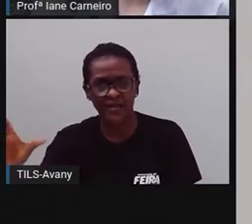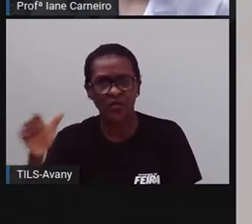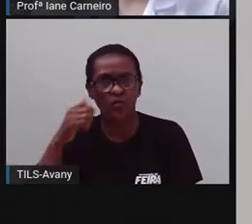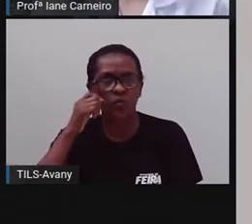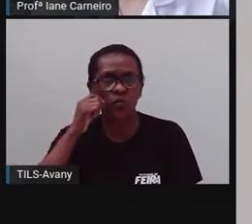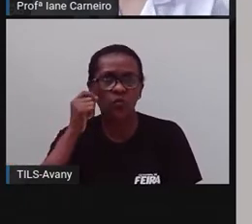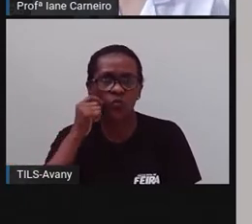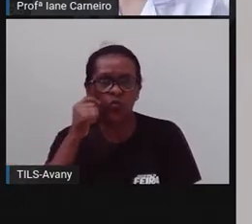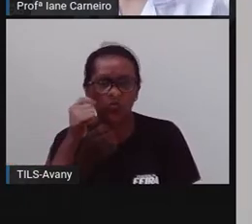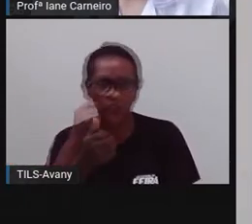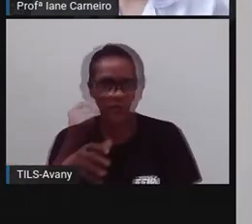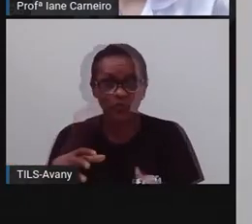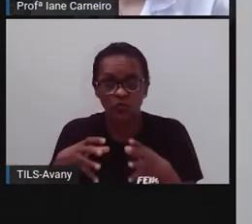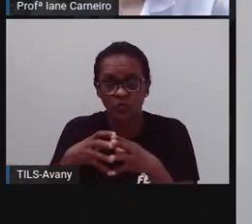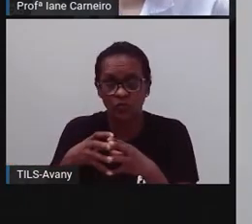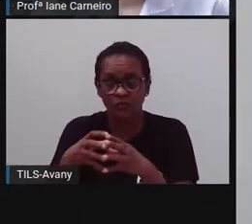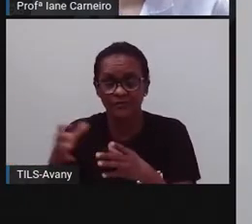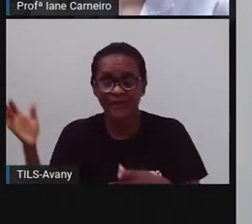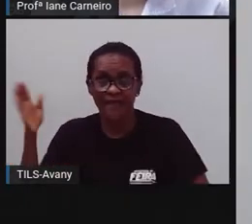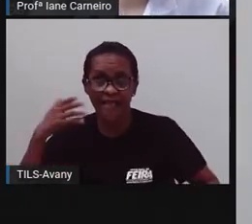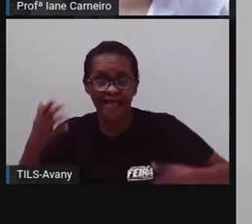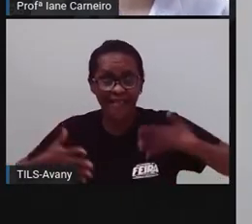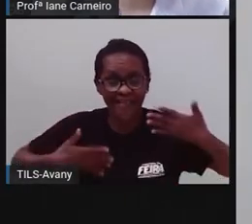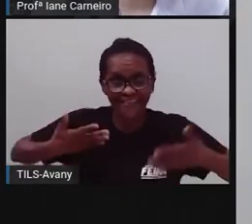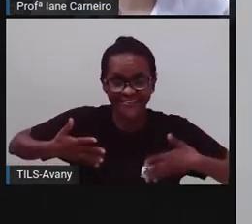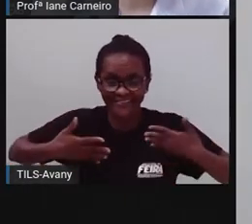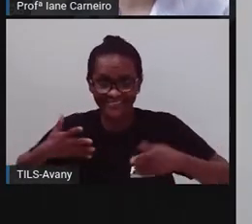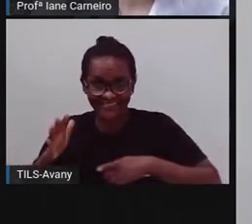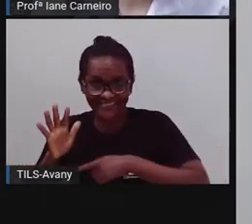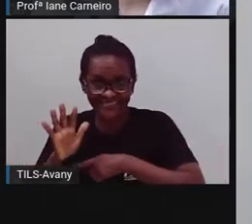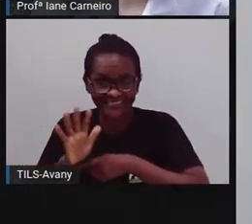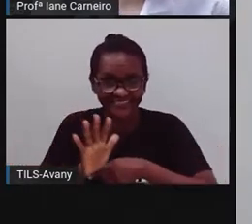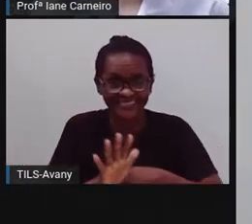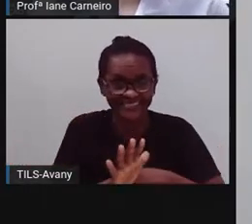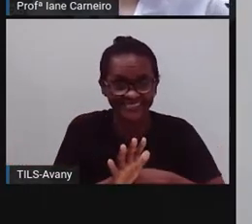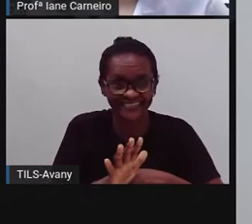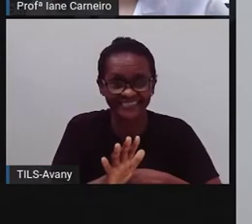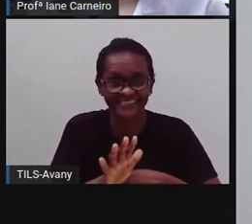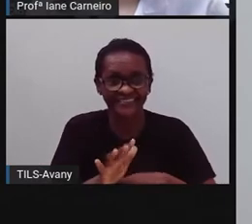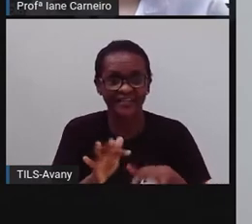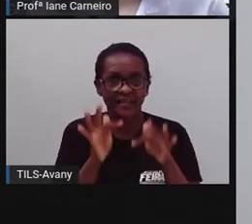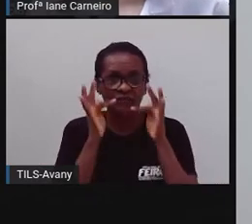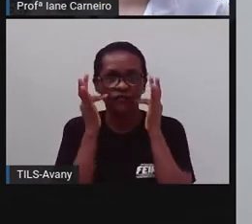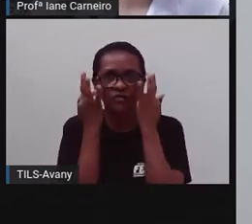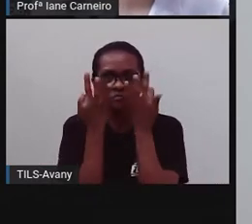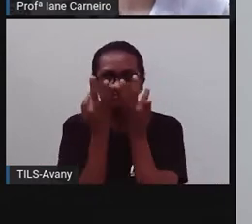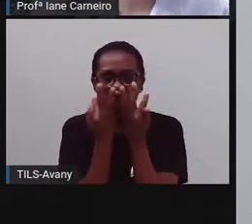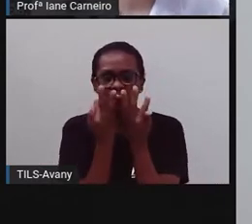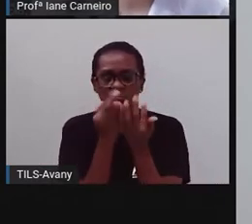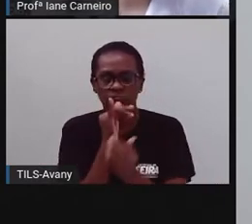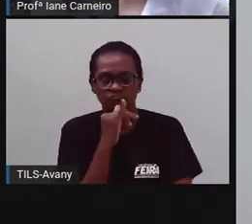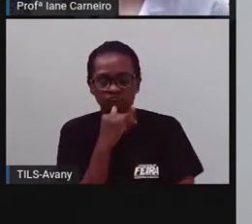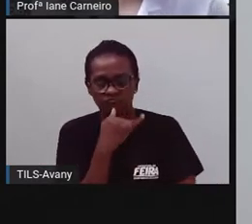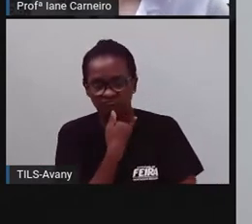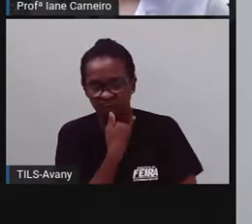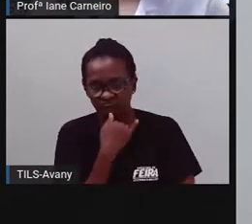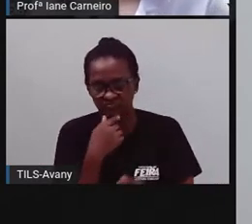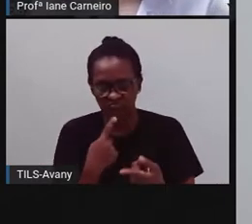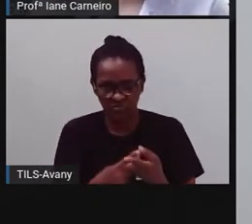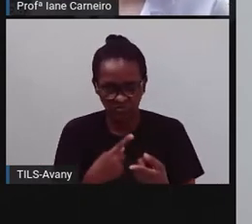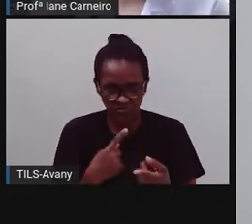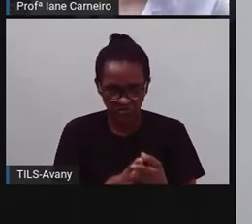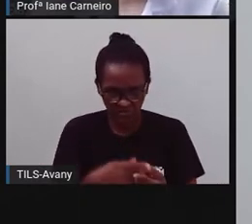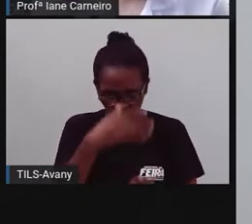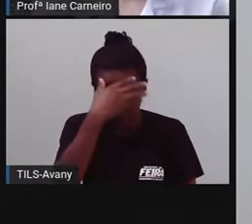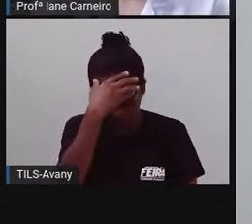animada ajudar e a família beiriz ficou aborrecida porque pensou que tinha sido